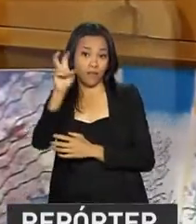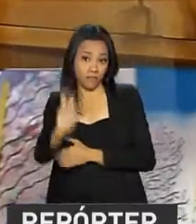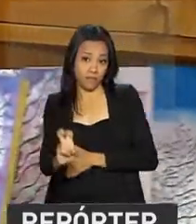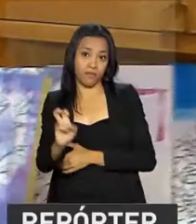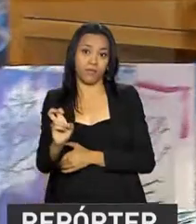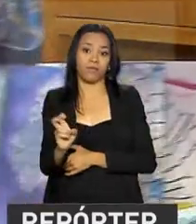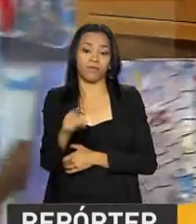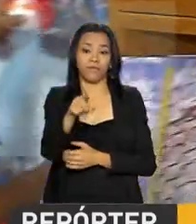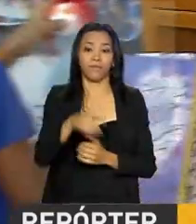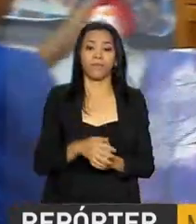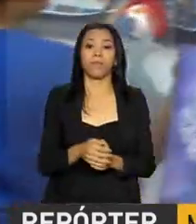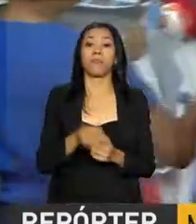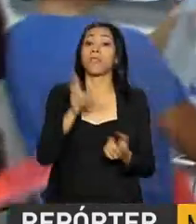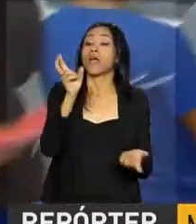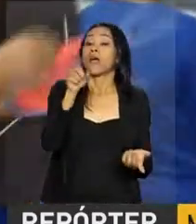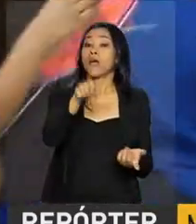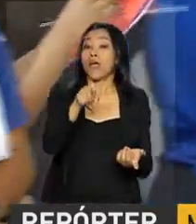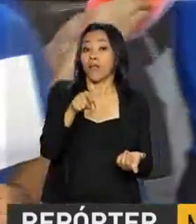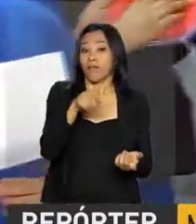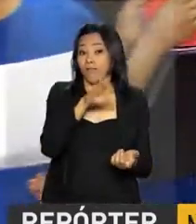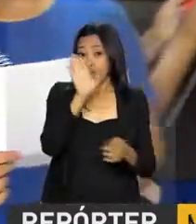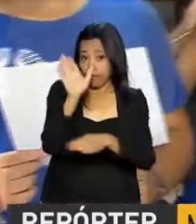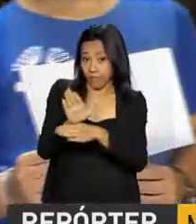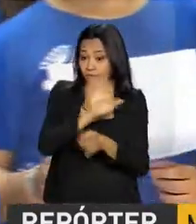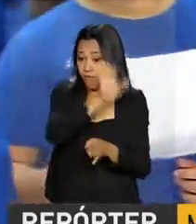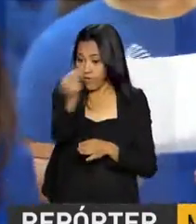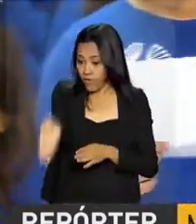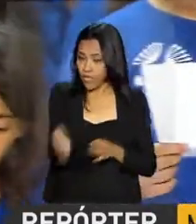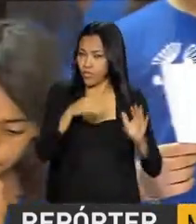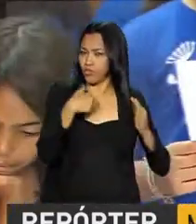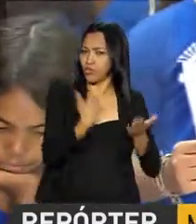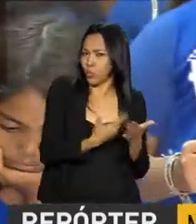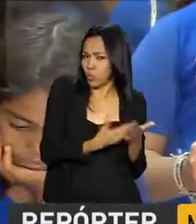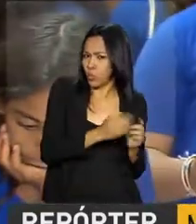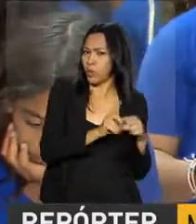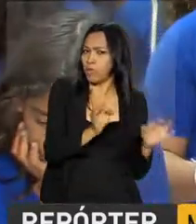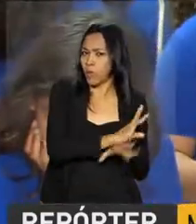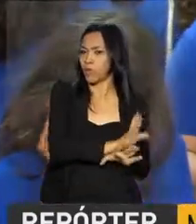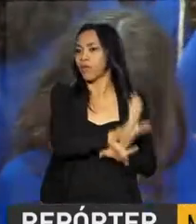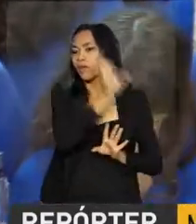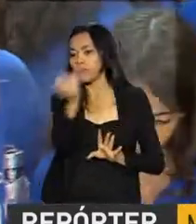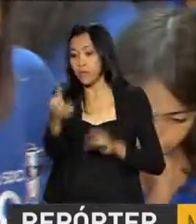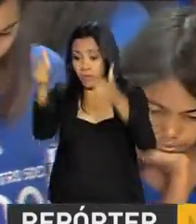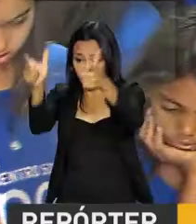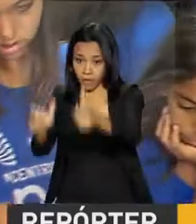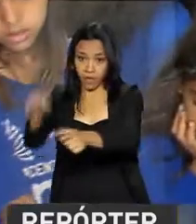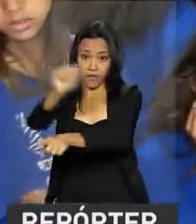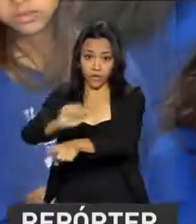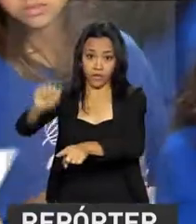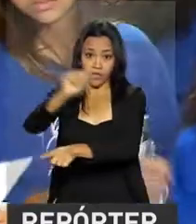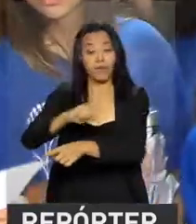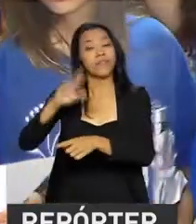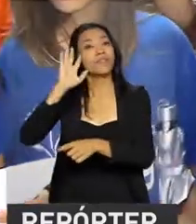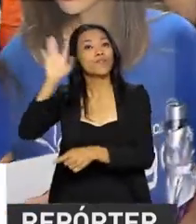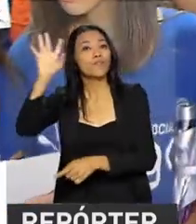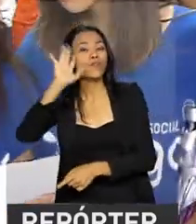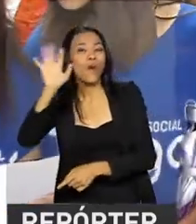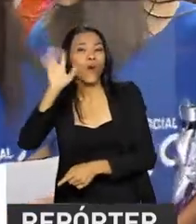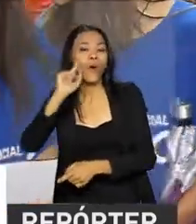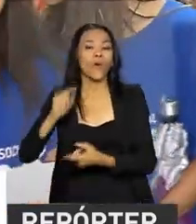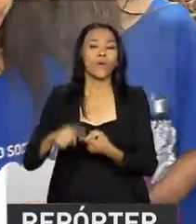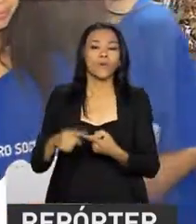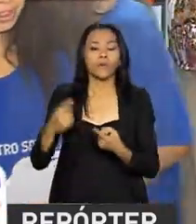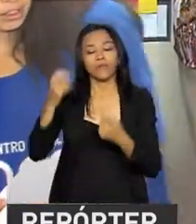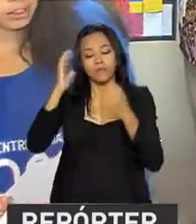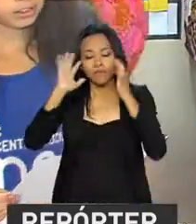No contraturno da escola, as meninas chegam aqui nesse espaço que respira cultura e lançam aqui todos os sonhos de meninas.